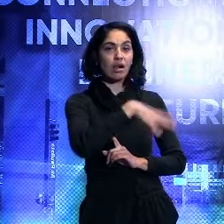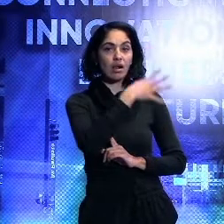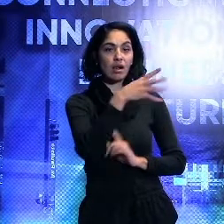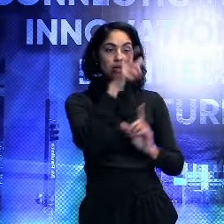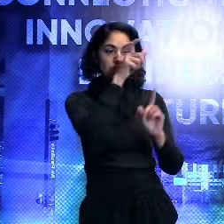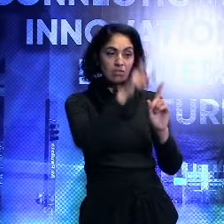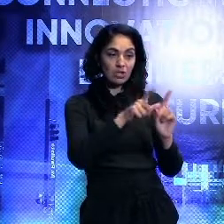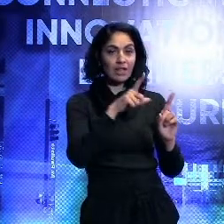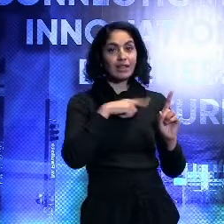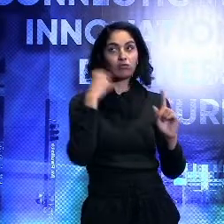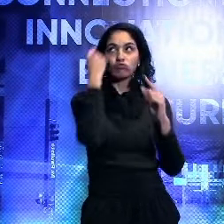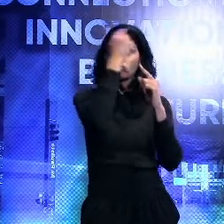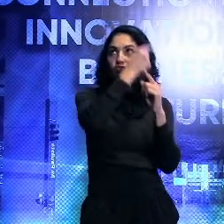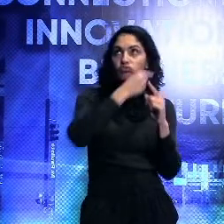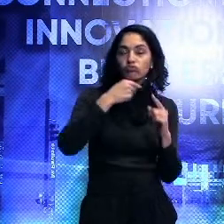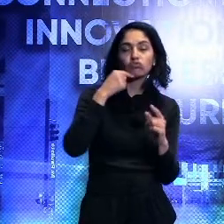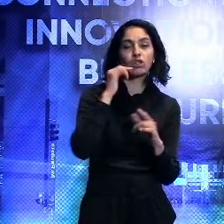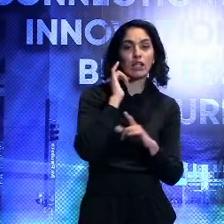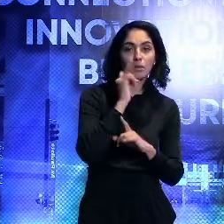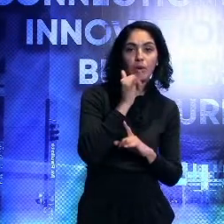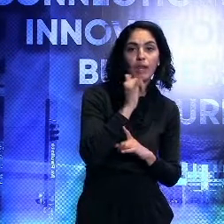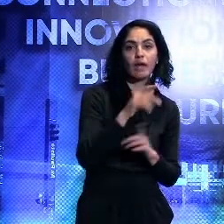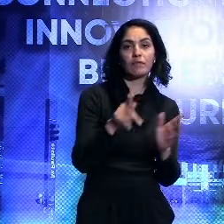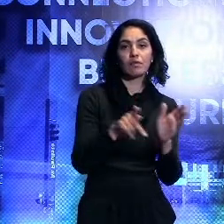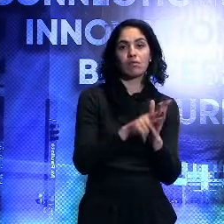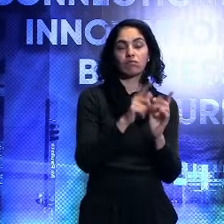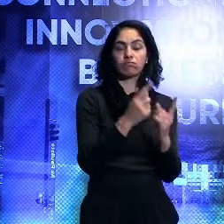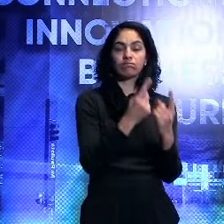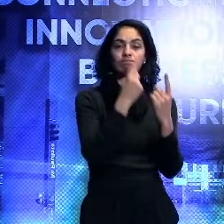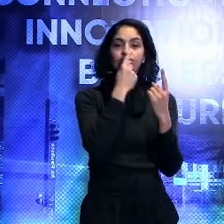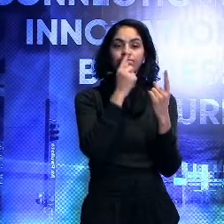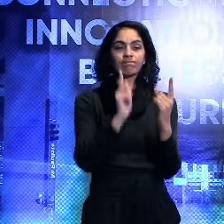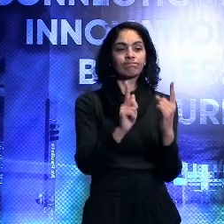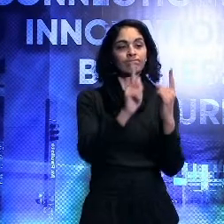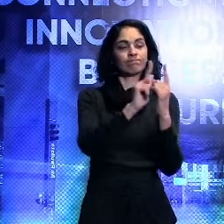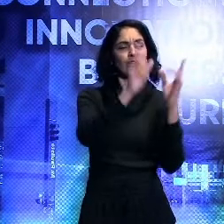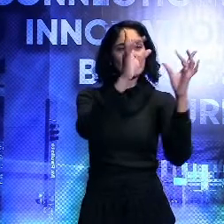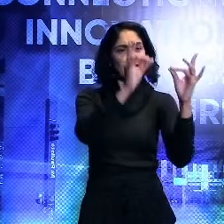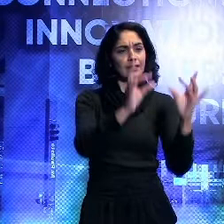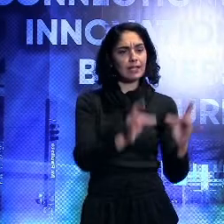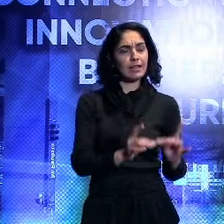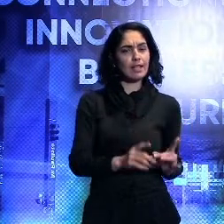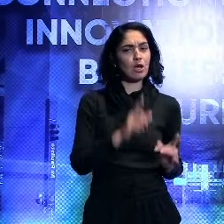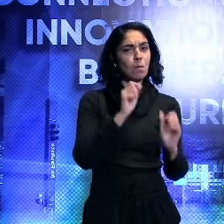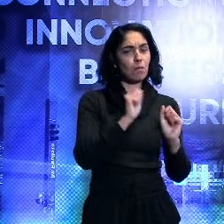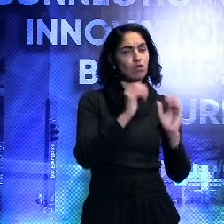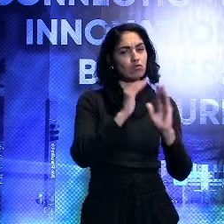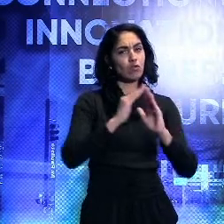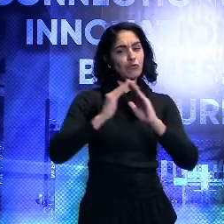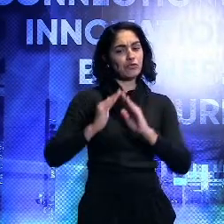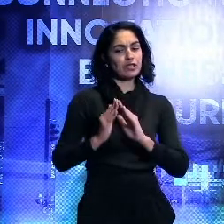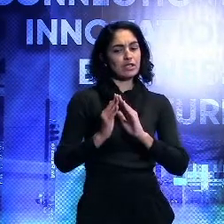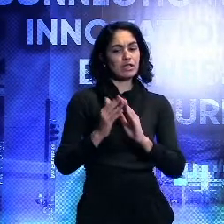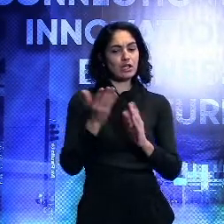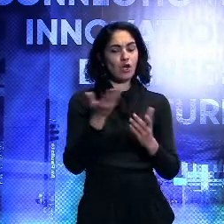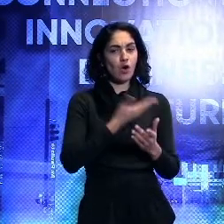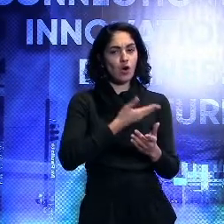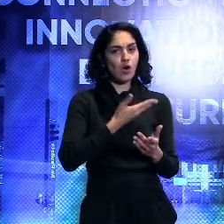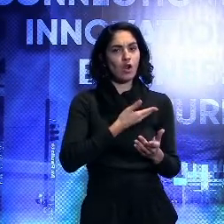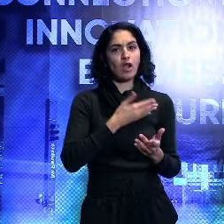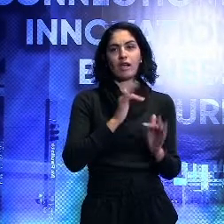uma narrativa, com qual você se identifica, aquela pessoa que está descrita ali pode muito bem ser seu vizinho, seu colega de trabalho, um parente